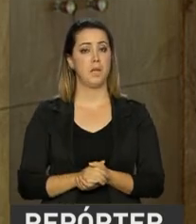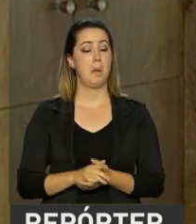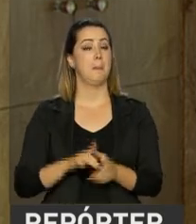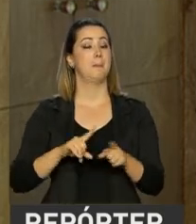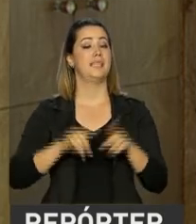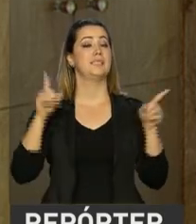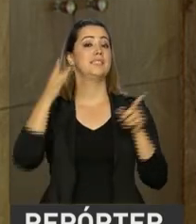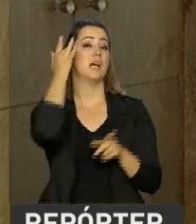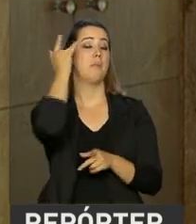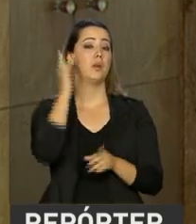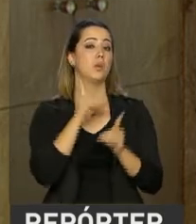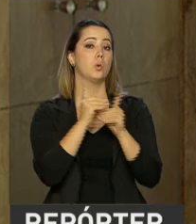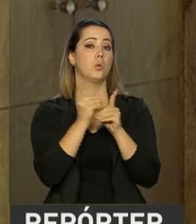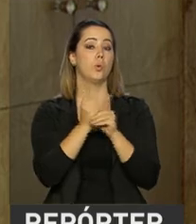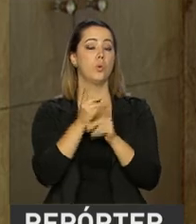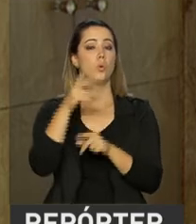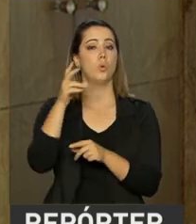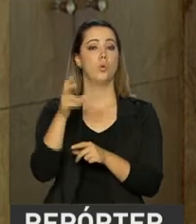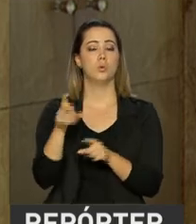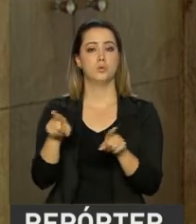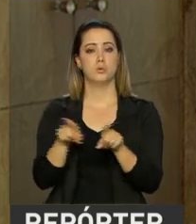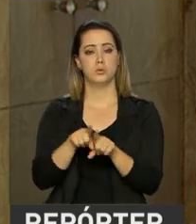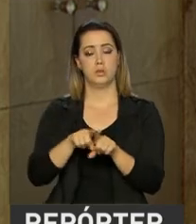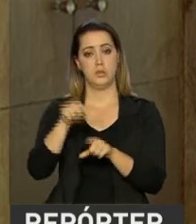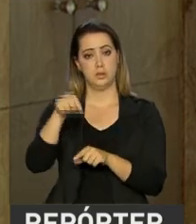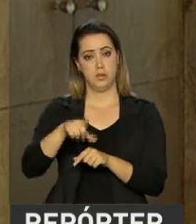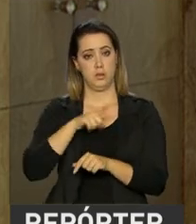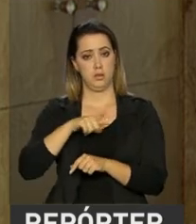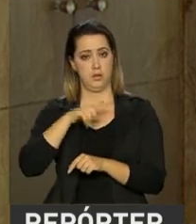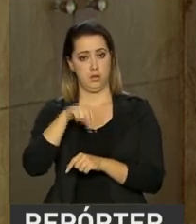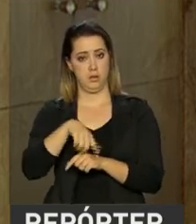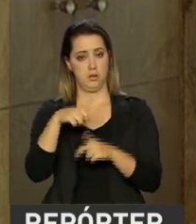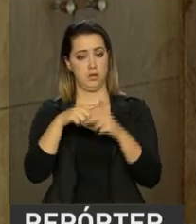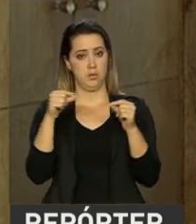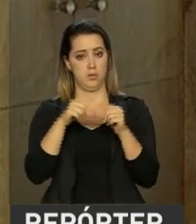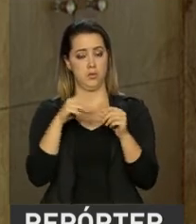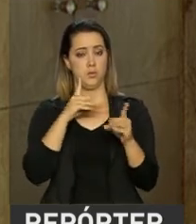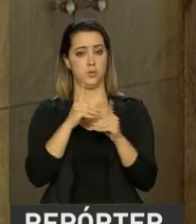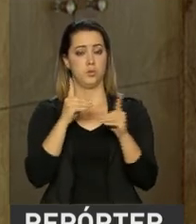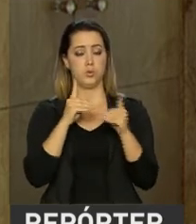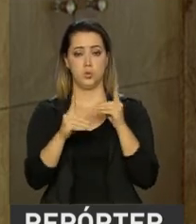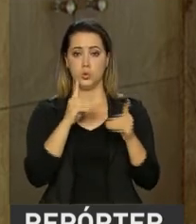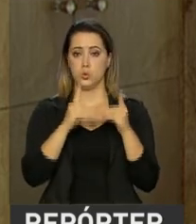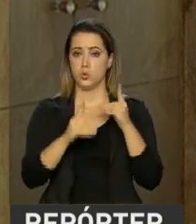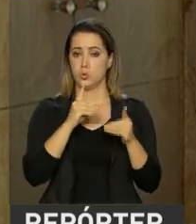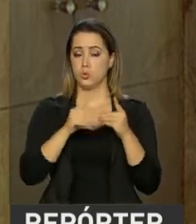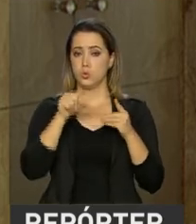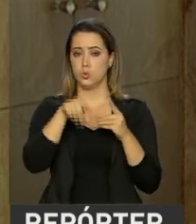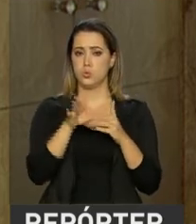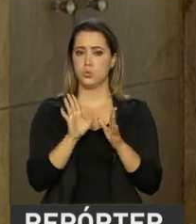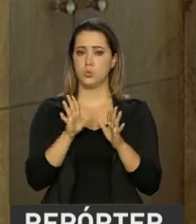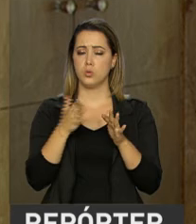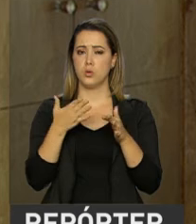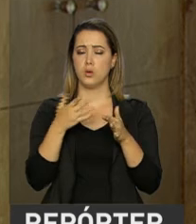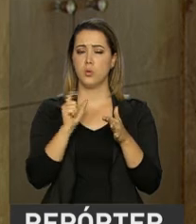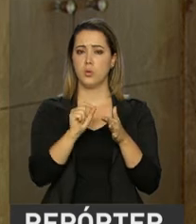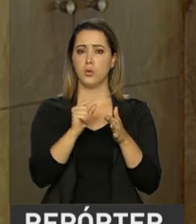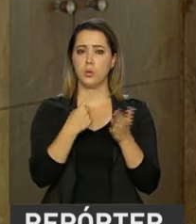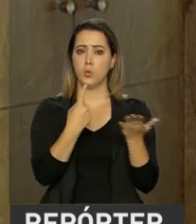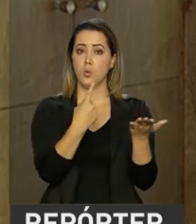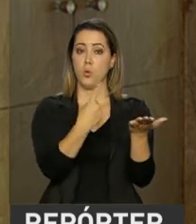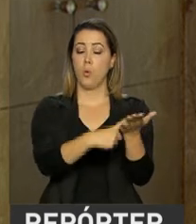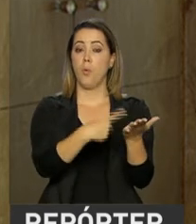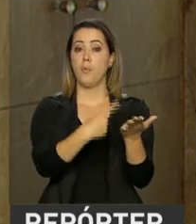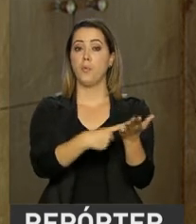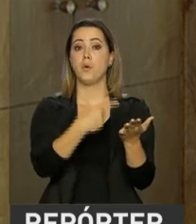desta quinta feira que acontece aqui em brasília e será discutido o tema central é a implementação da agenda